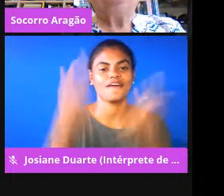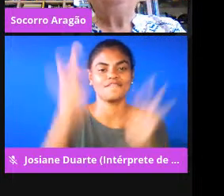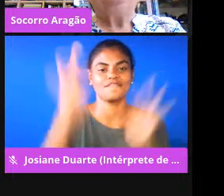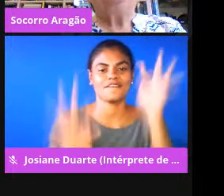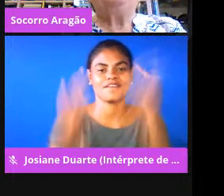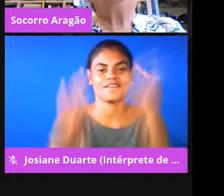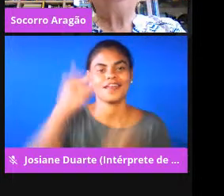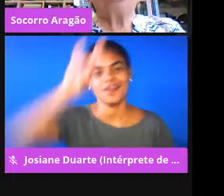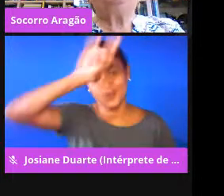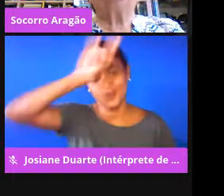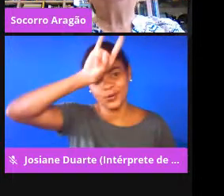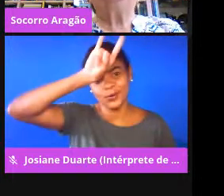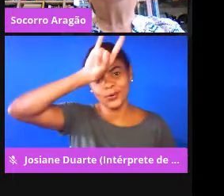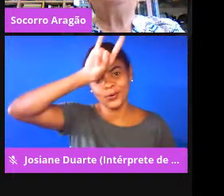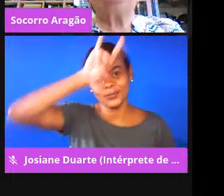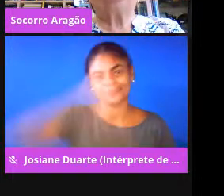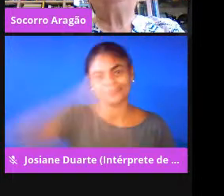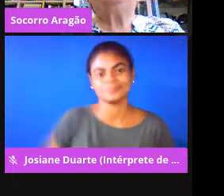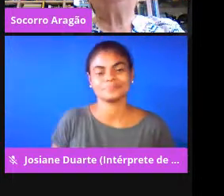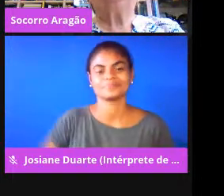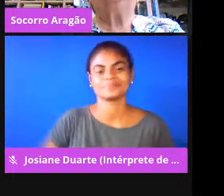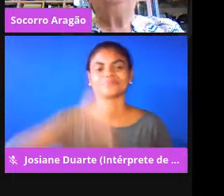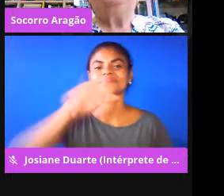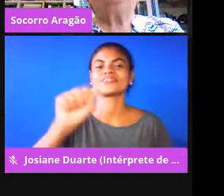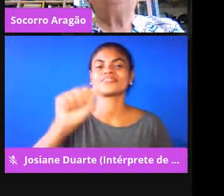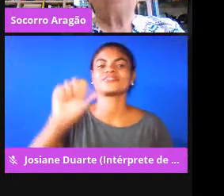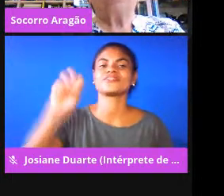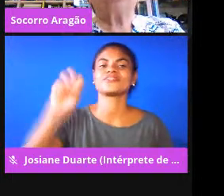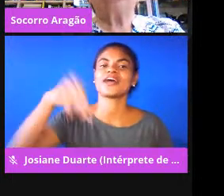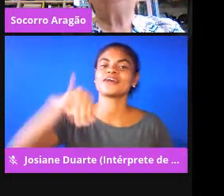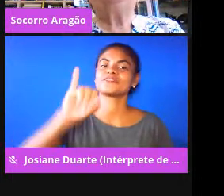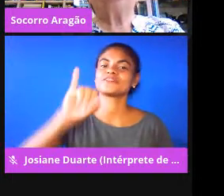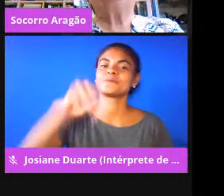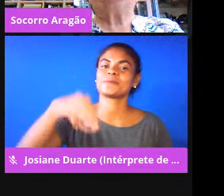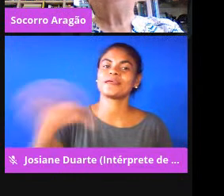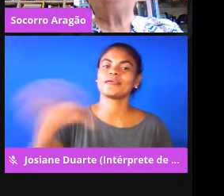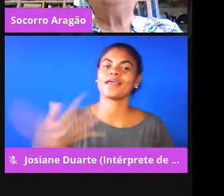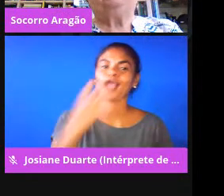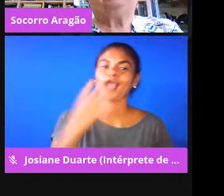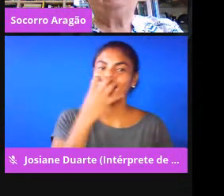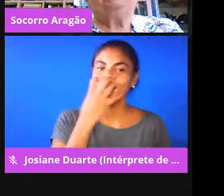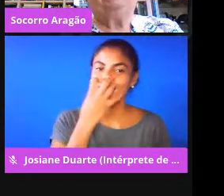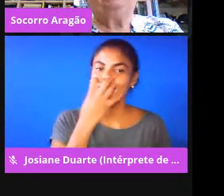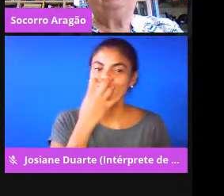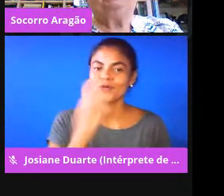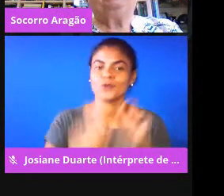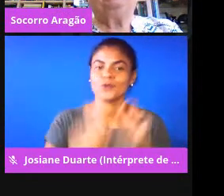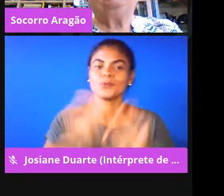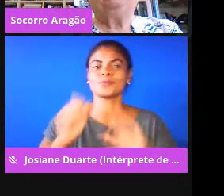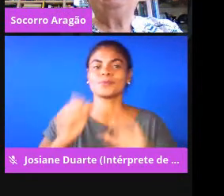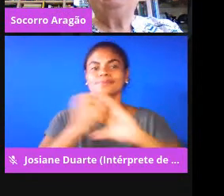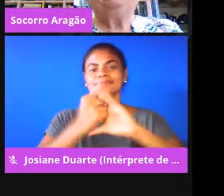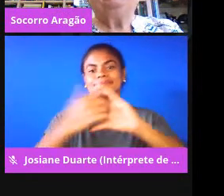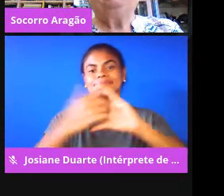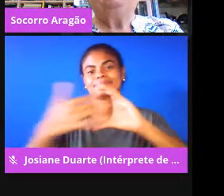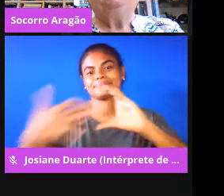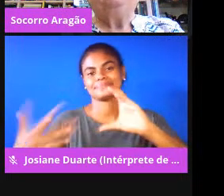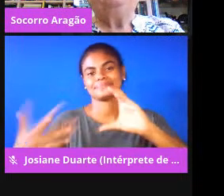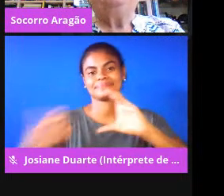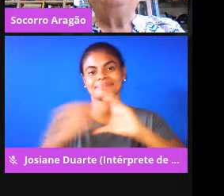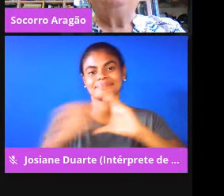Vamos lá. Jasmim de cachorro, excremento de cachorro a que o povo atribui qualidades terapêuticas.